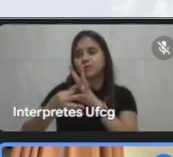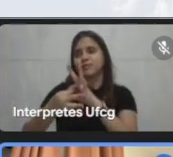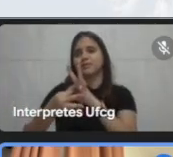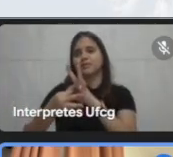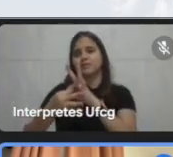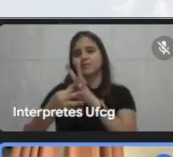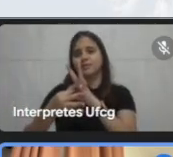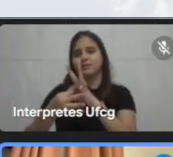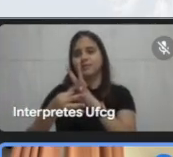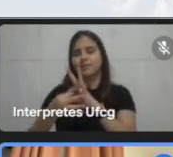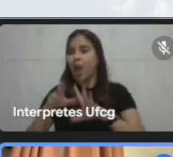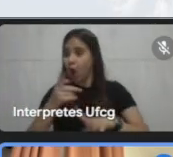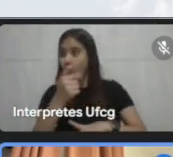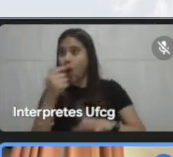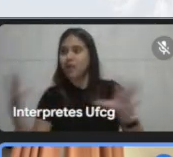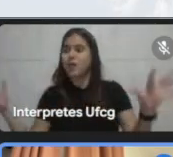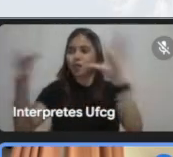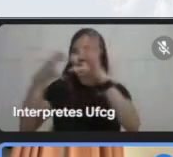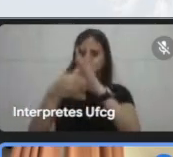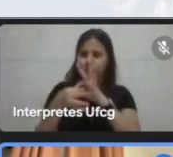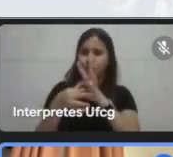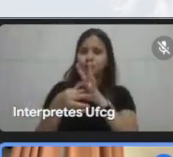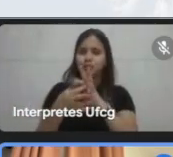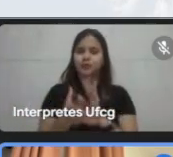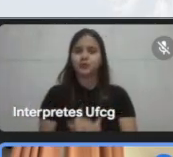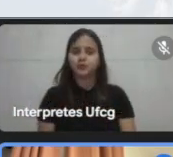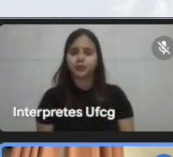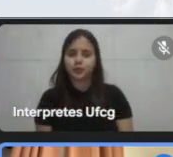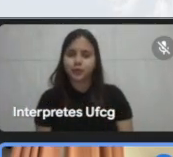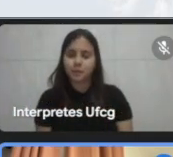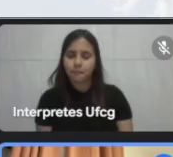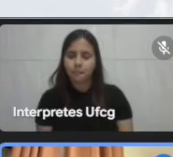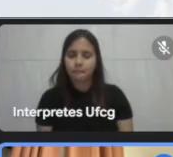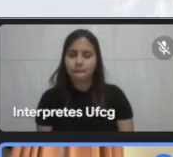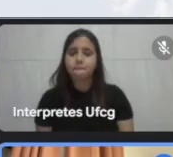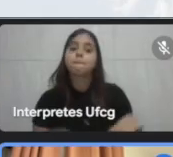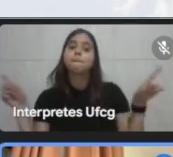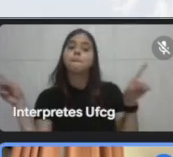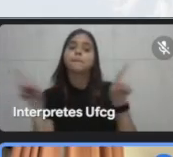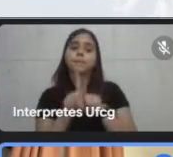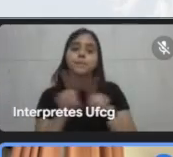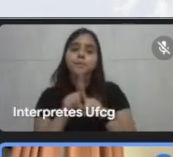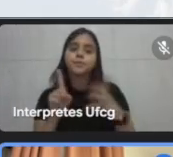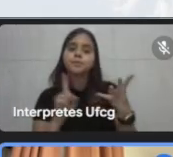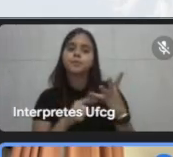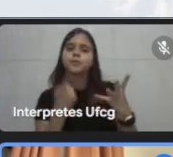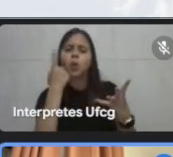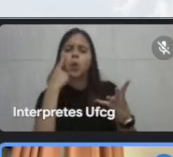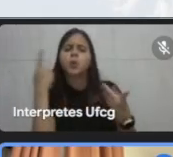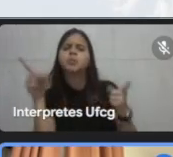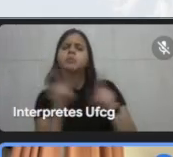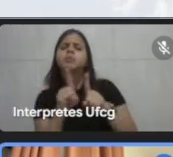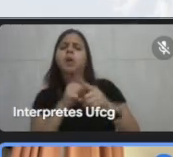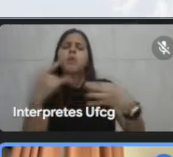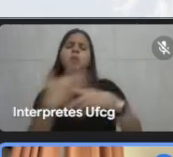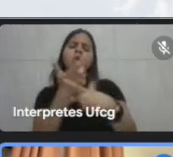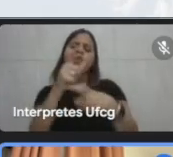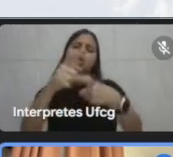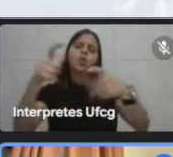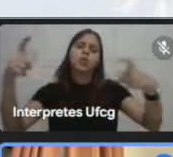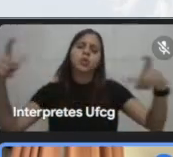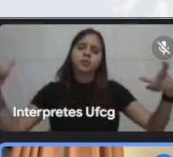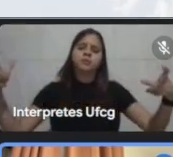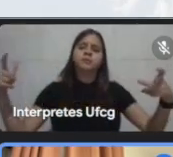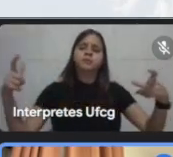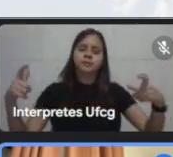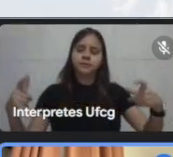em convergência aí, entre as duas cidades. Além disso, a gente considerou também zonas de expansão urbana. Então, o que seriam essas